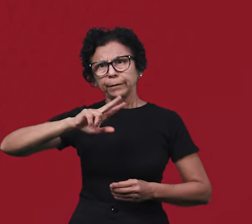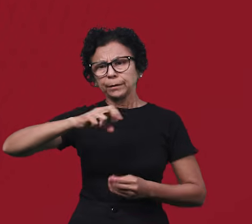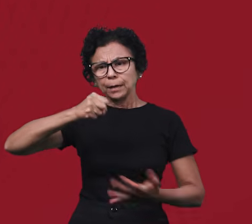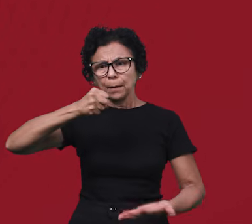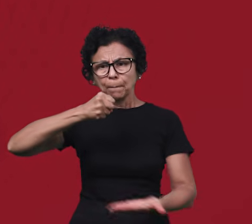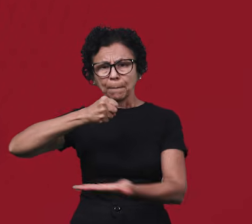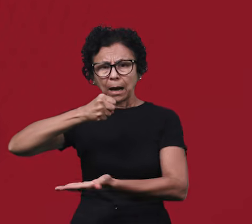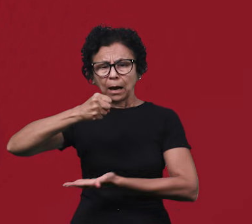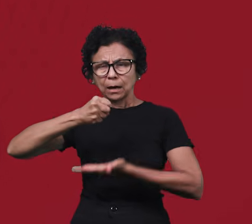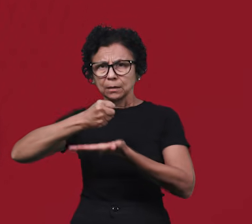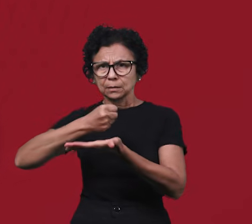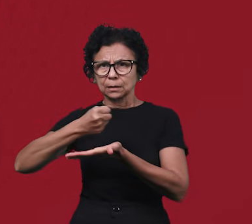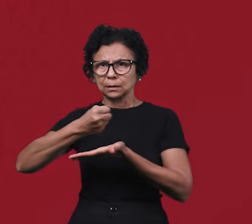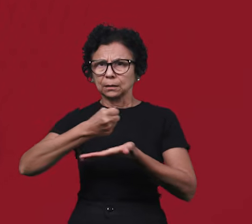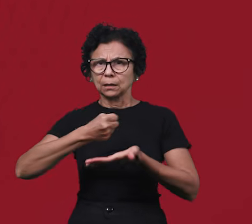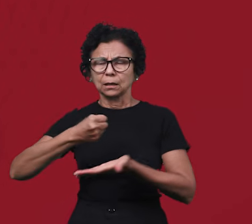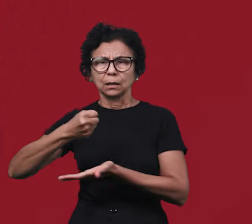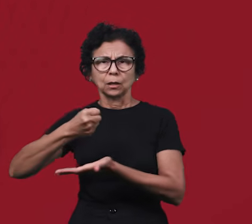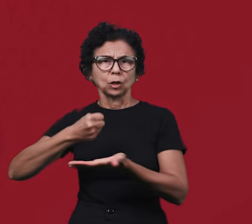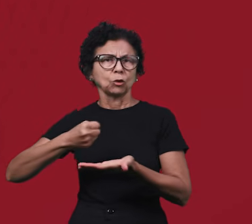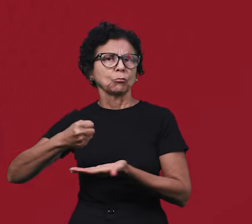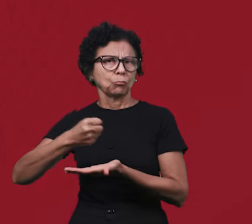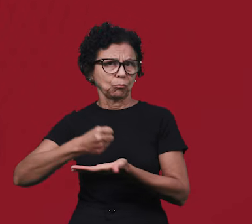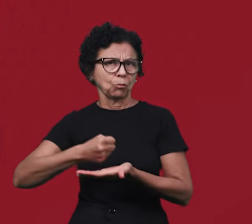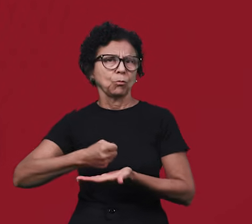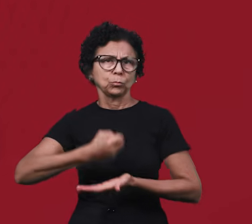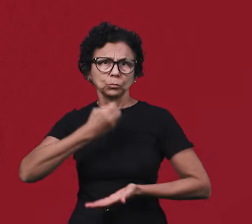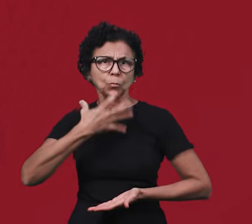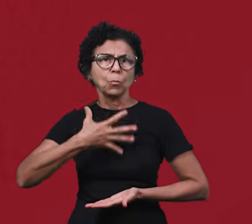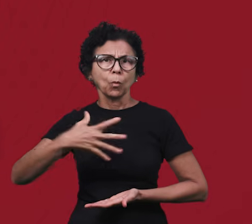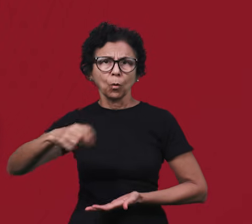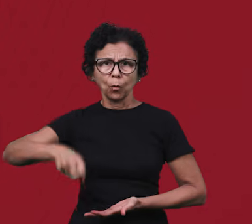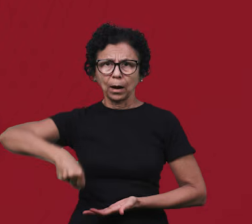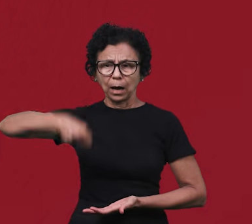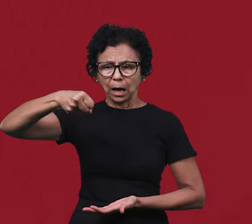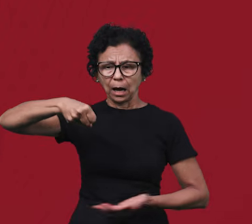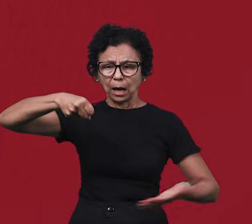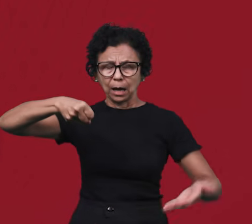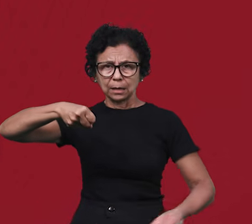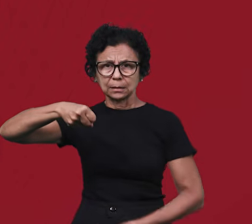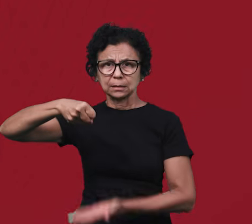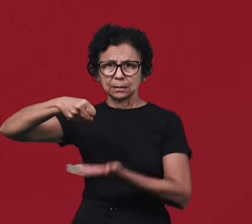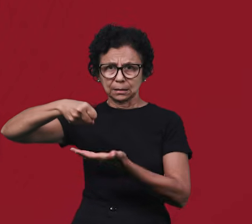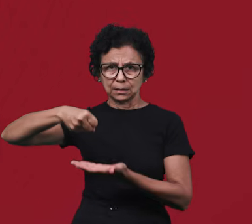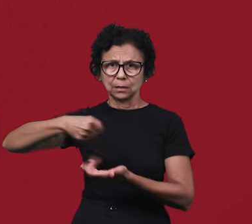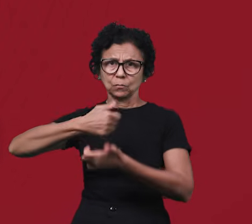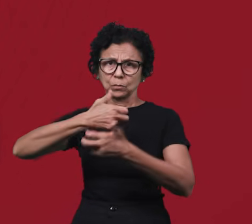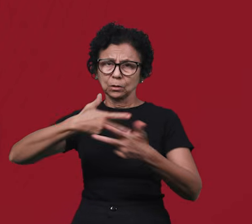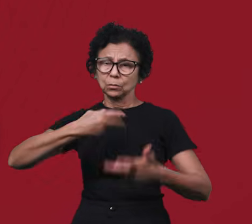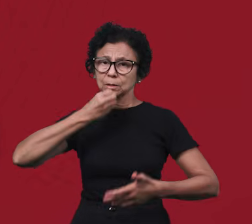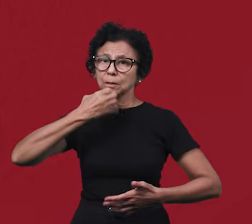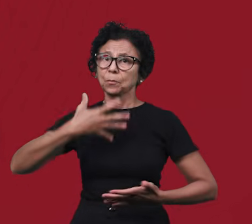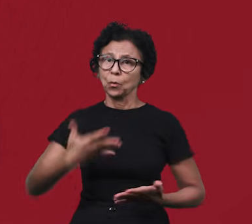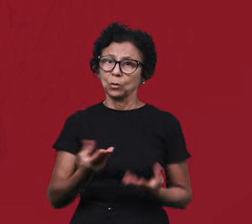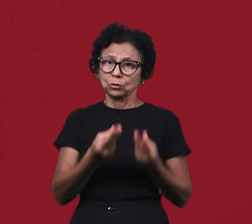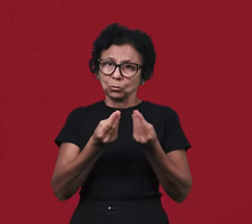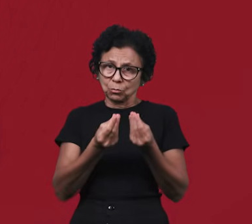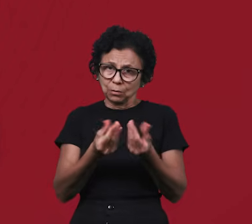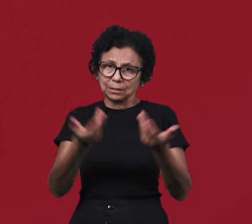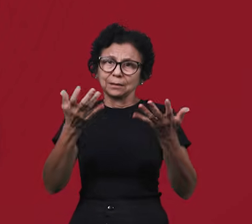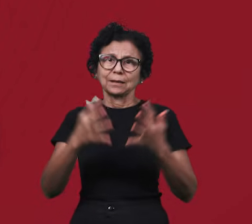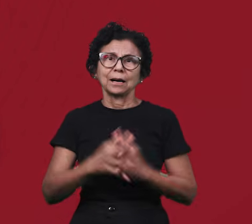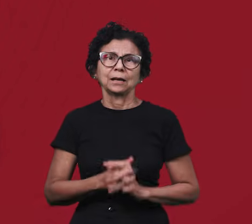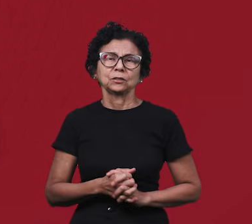bem requintadas, porque os irmãos que doaram fizeram alguma coisa espetacular. Não estamos aqui